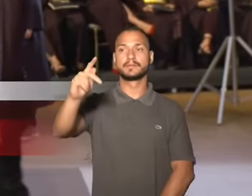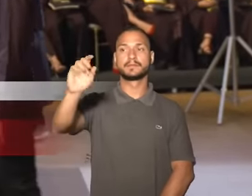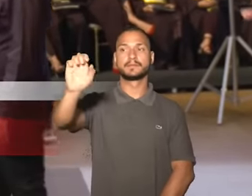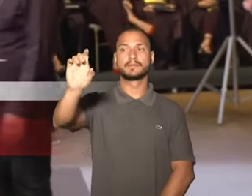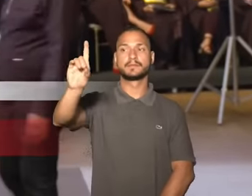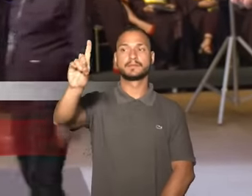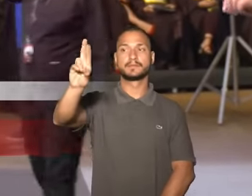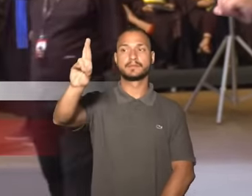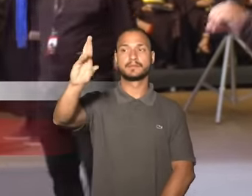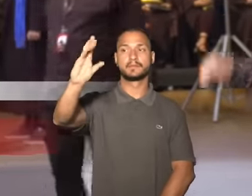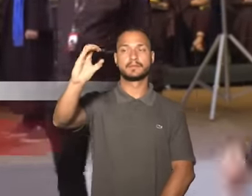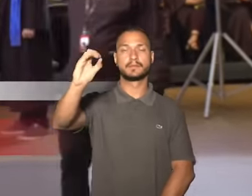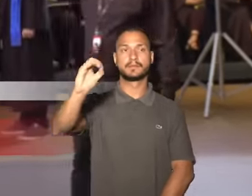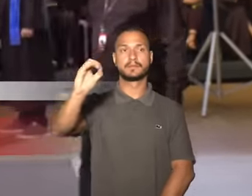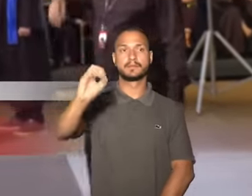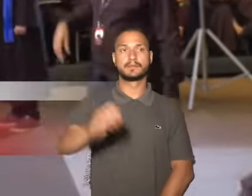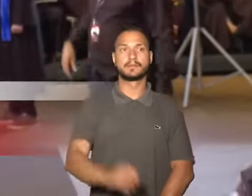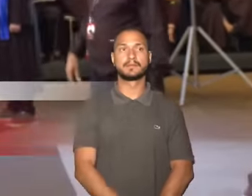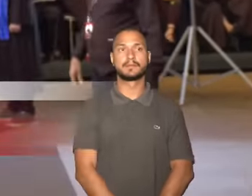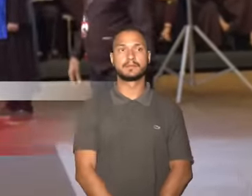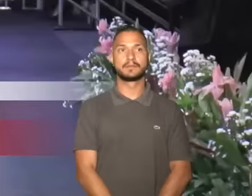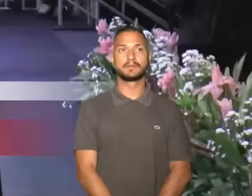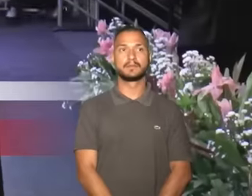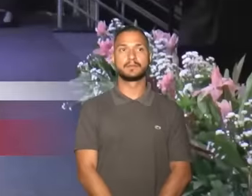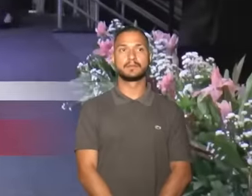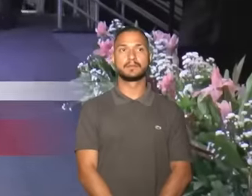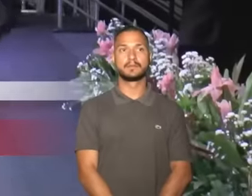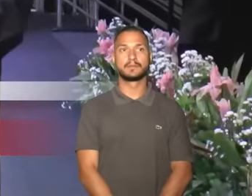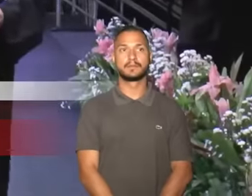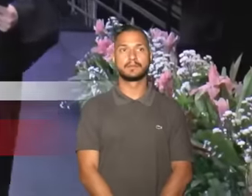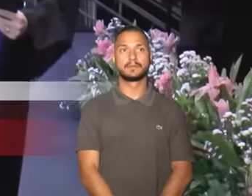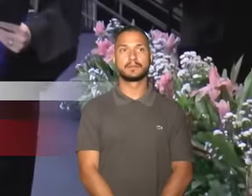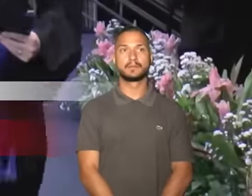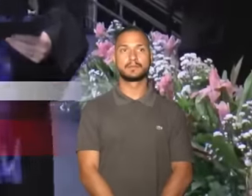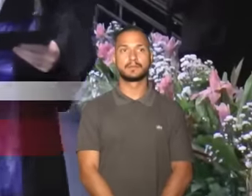Pedro de Oliveira Salles.